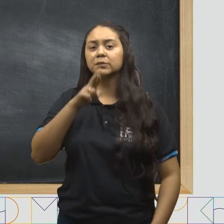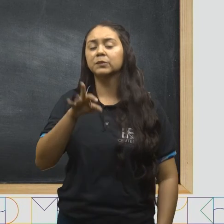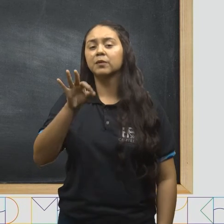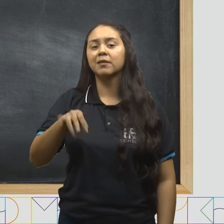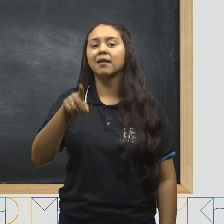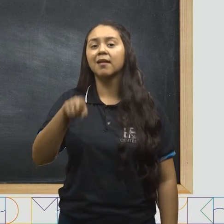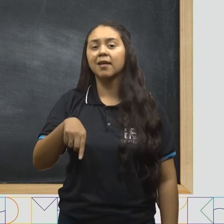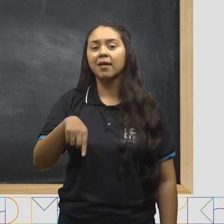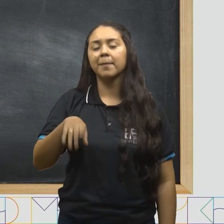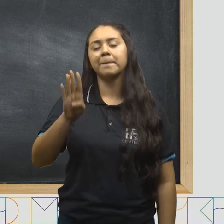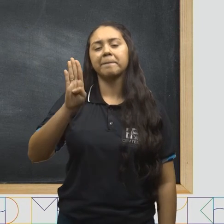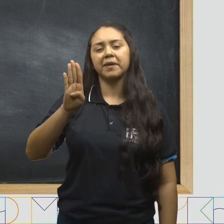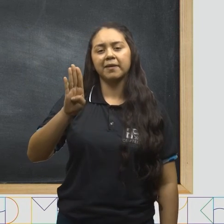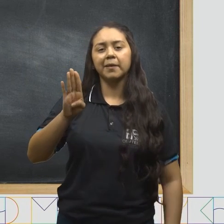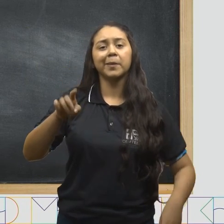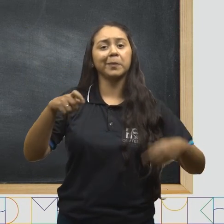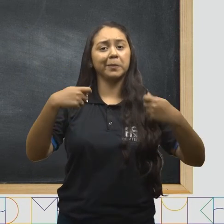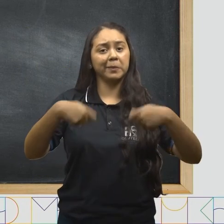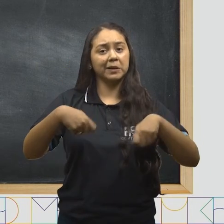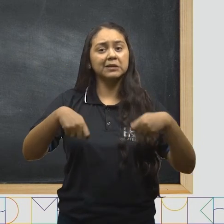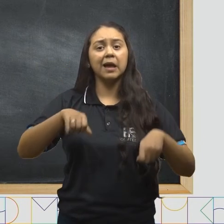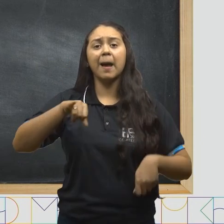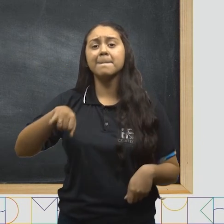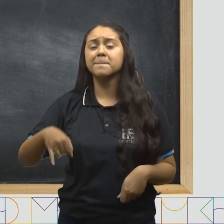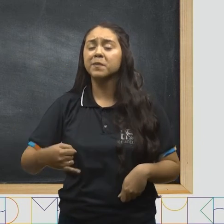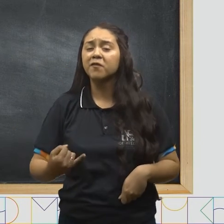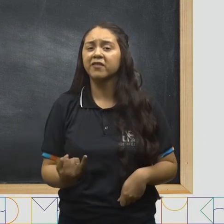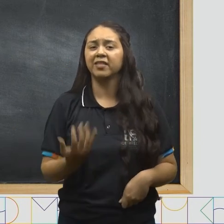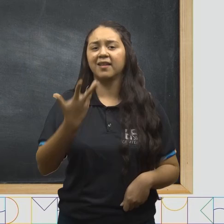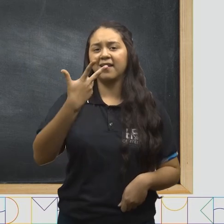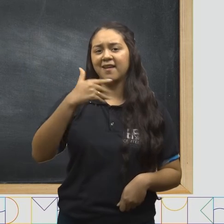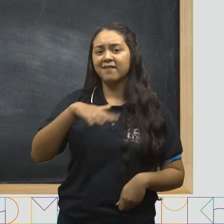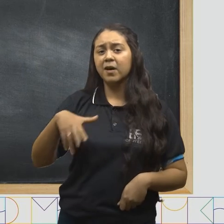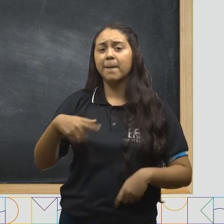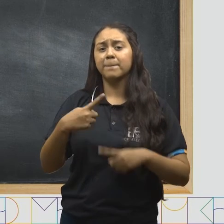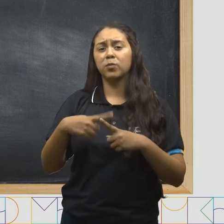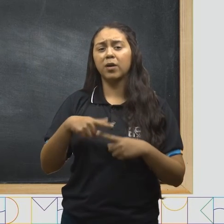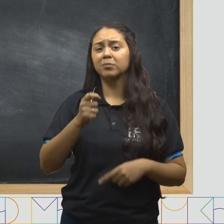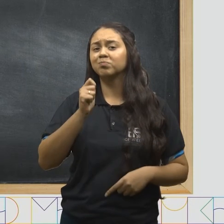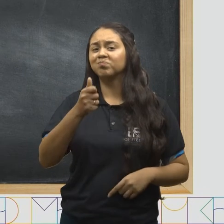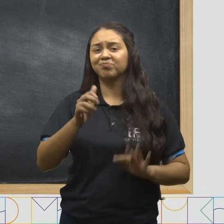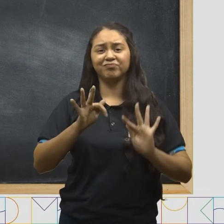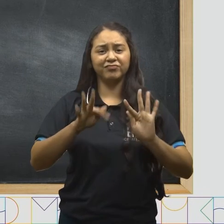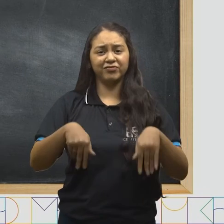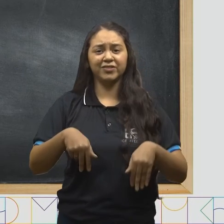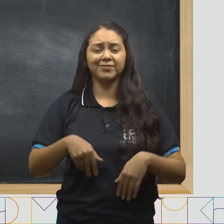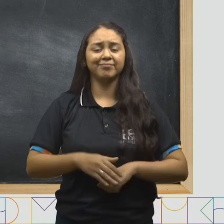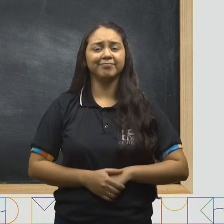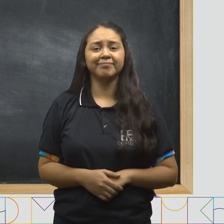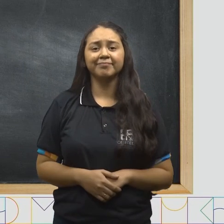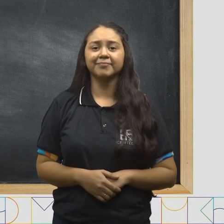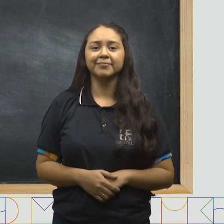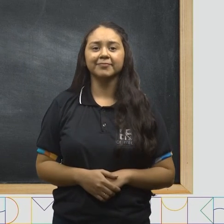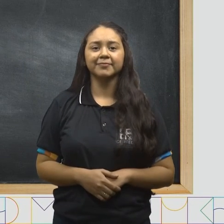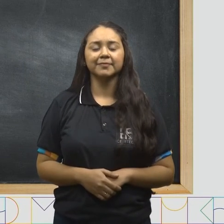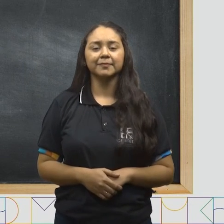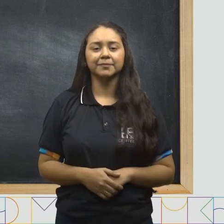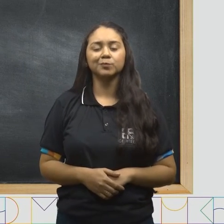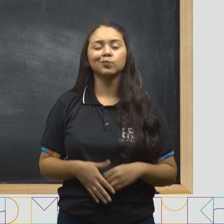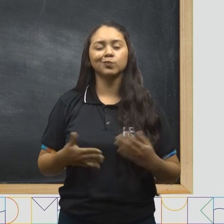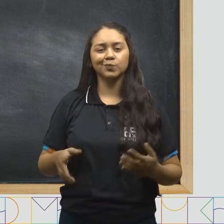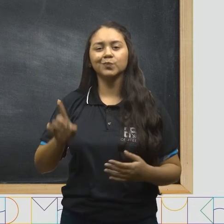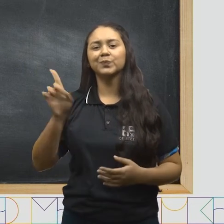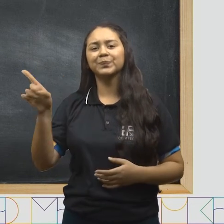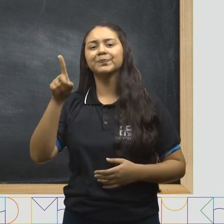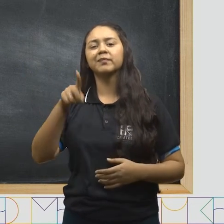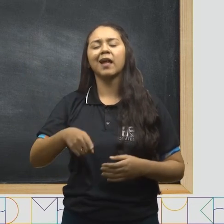resposta correta é a letra B. Deve-se aproveitar a infância. Por quê? Pois dura pouco.